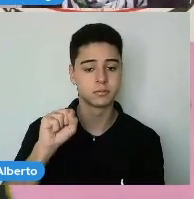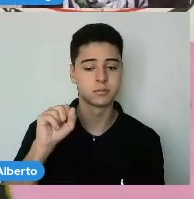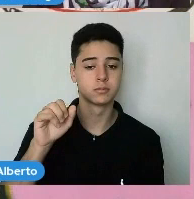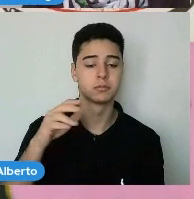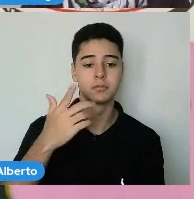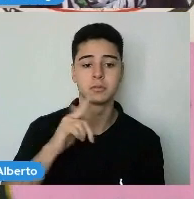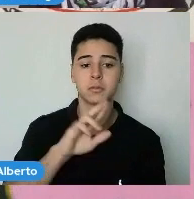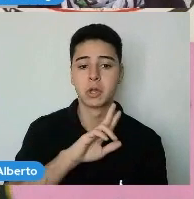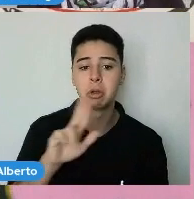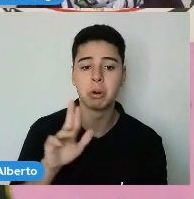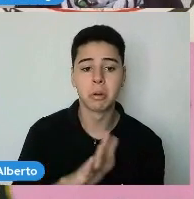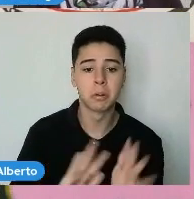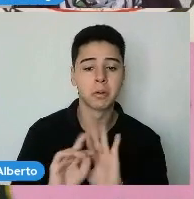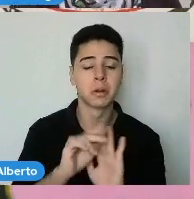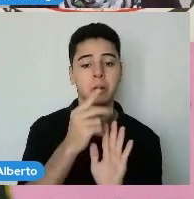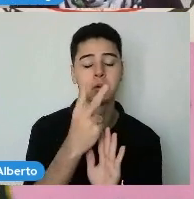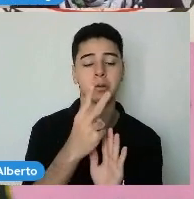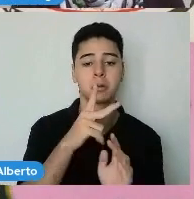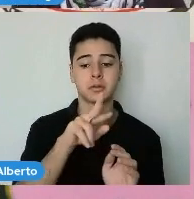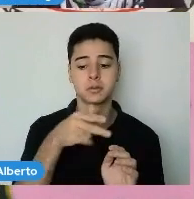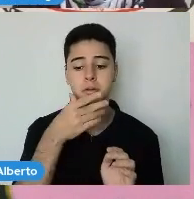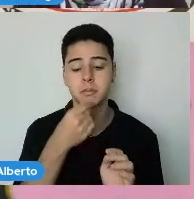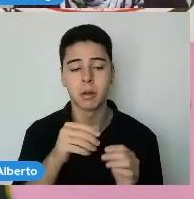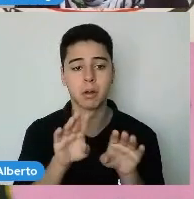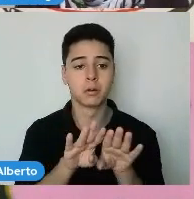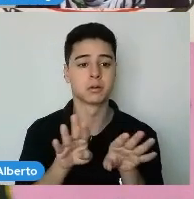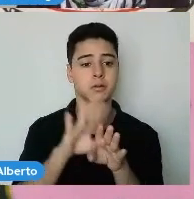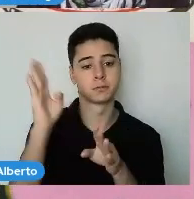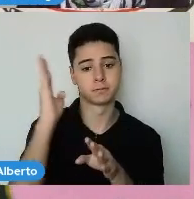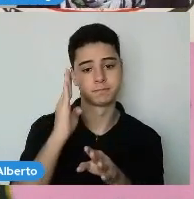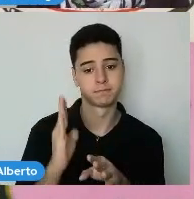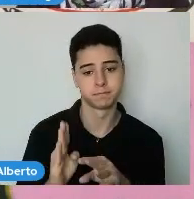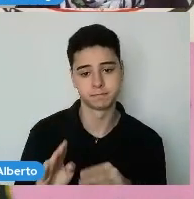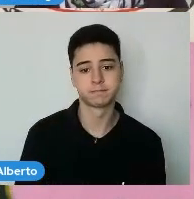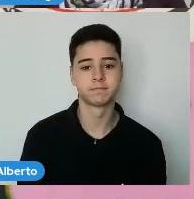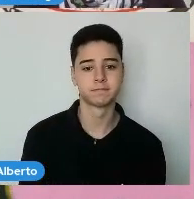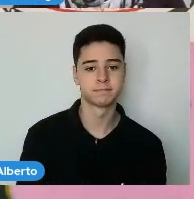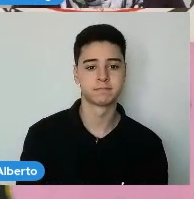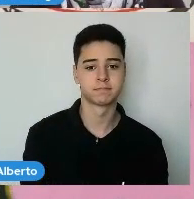dois grafiteiros, dois irmãos grafiteiros brasileiros.